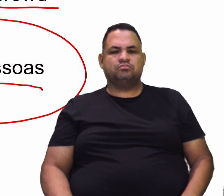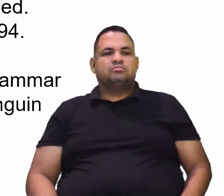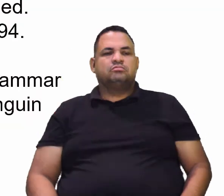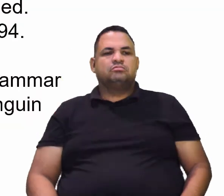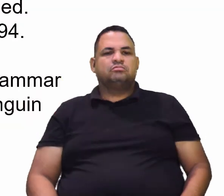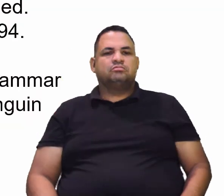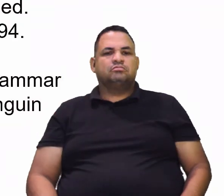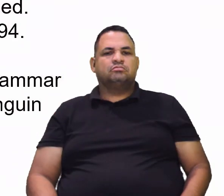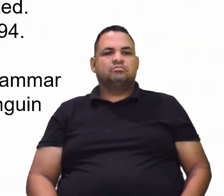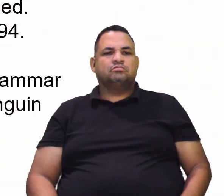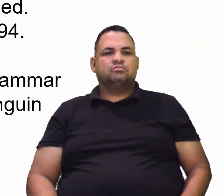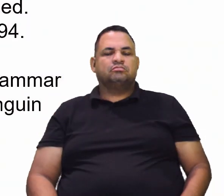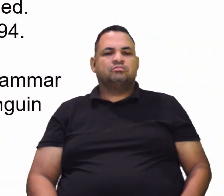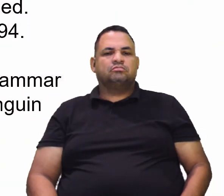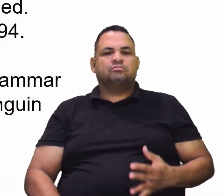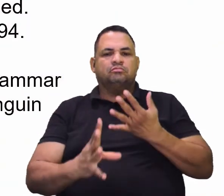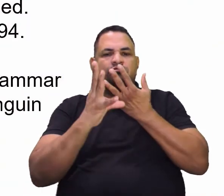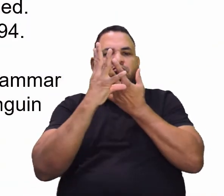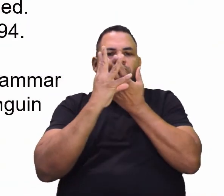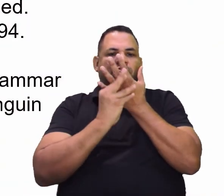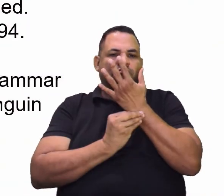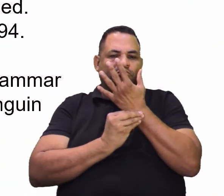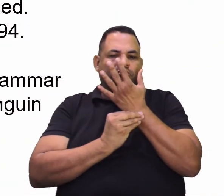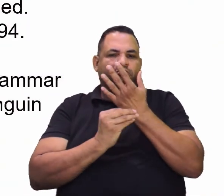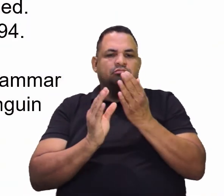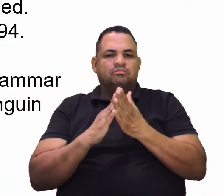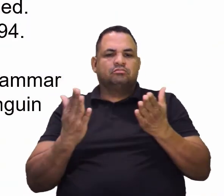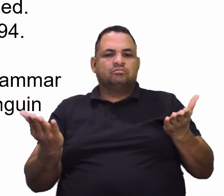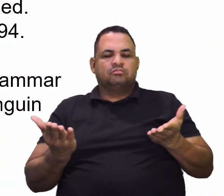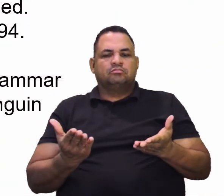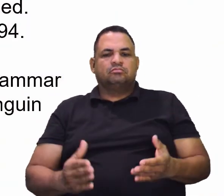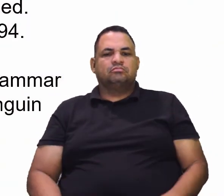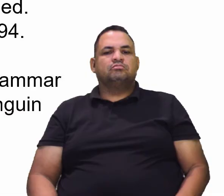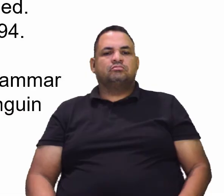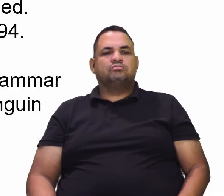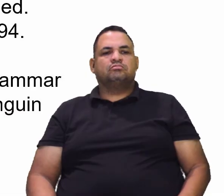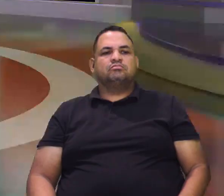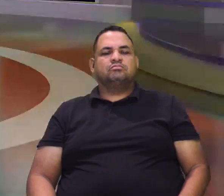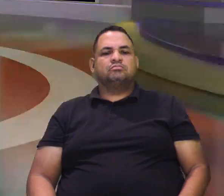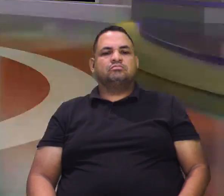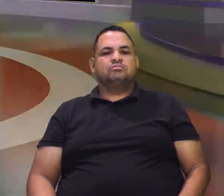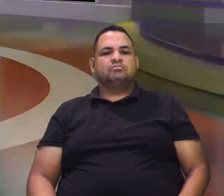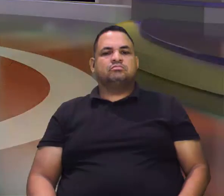palavras. Olha aí, essas são as nossas referências.